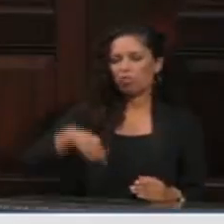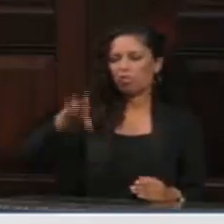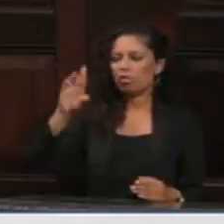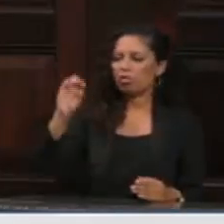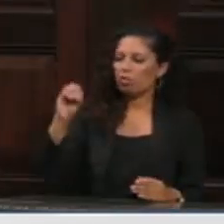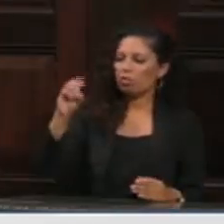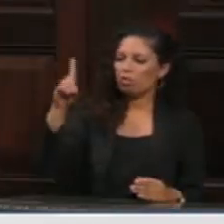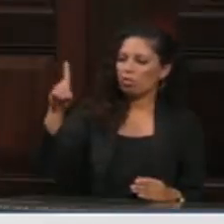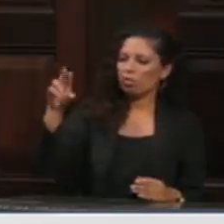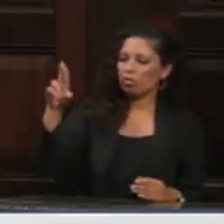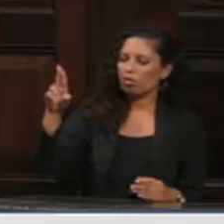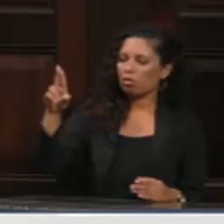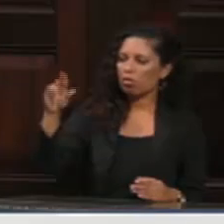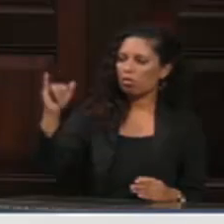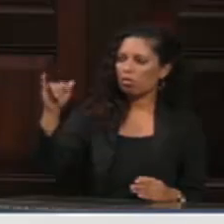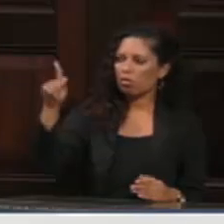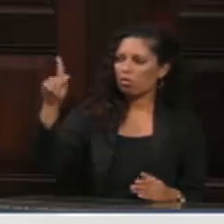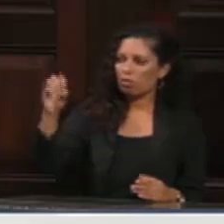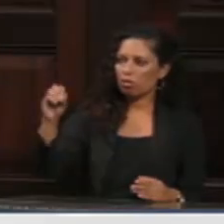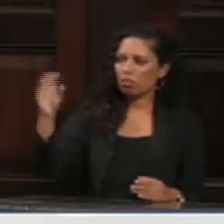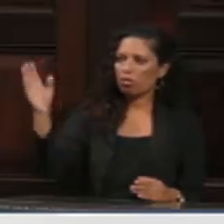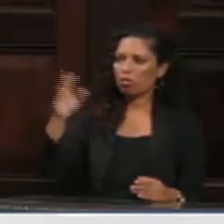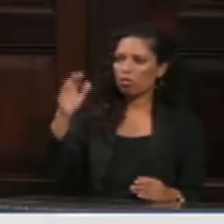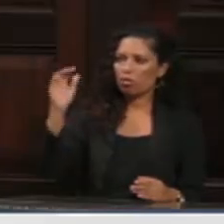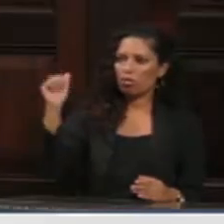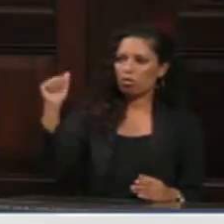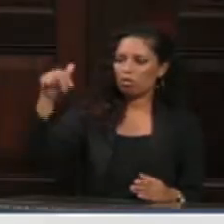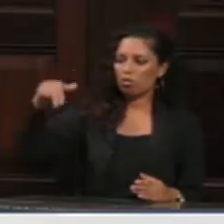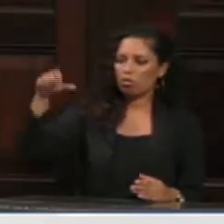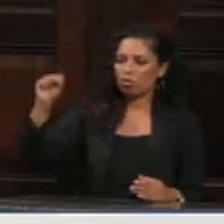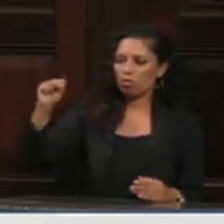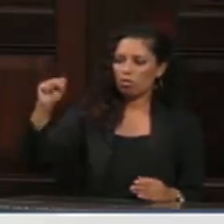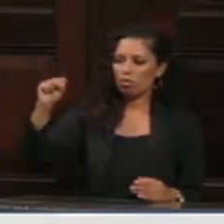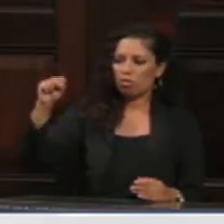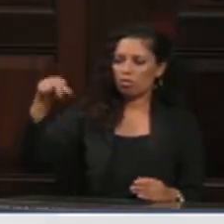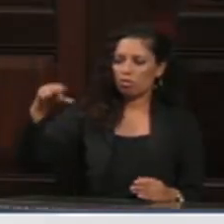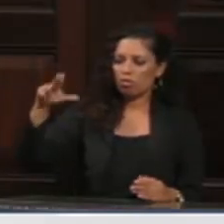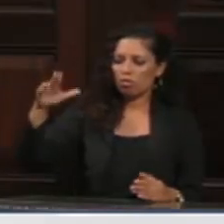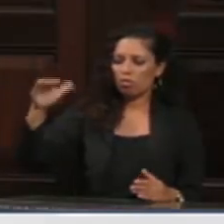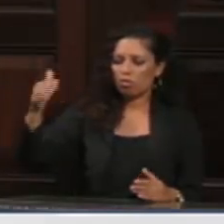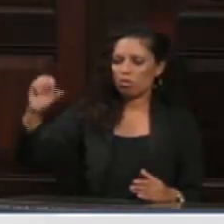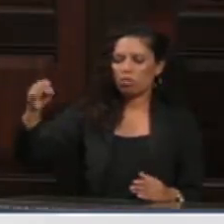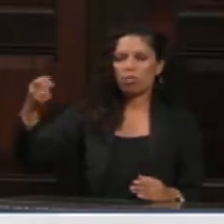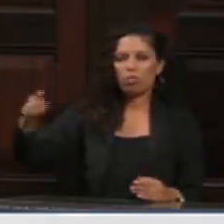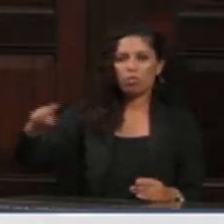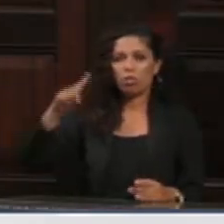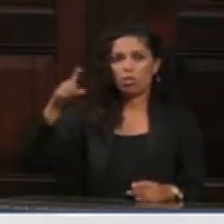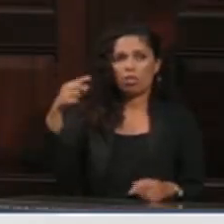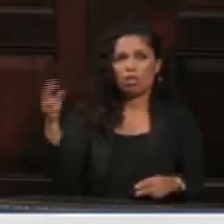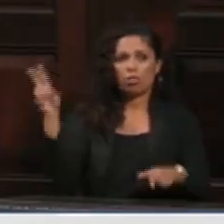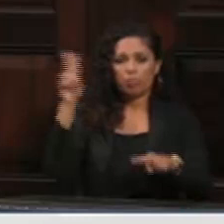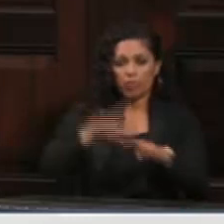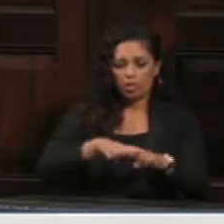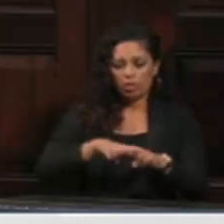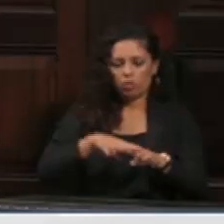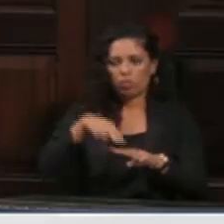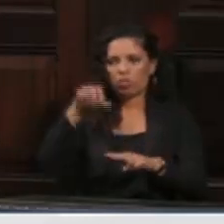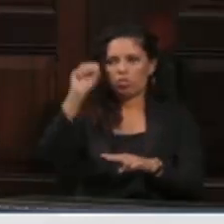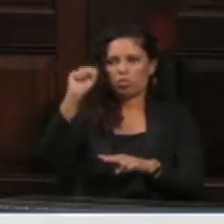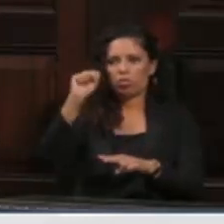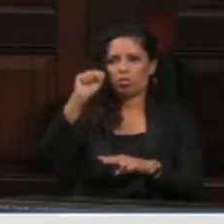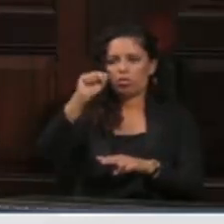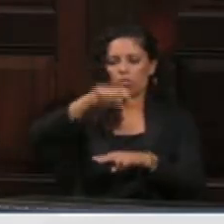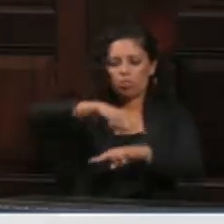Rodrigo Assunção, que depois de 8 horas preso nas ferragens, veio a